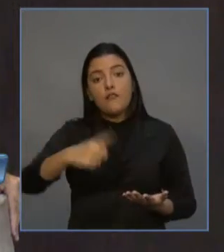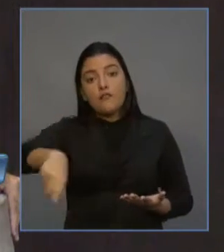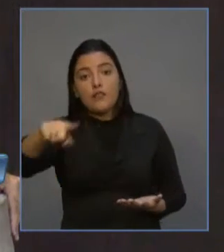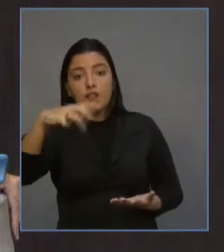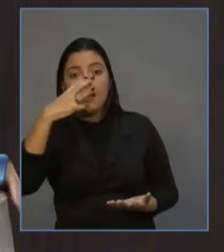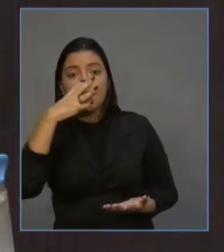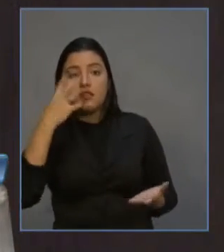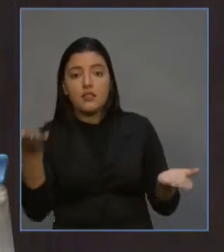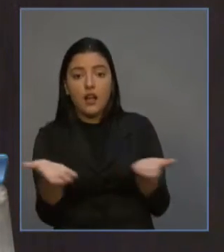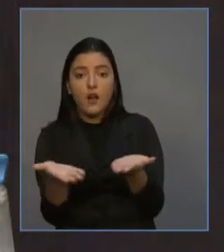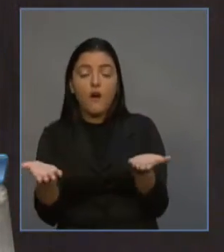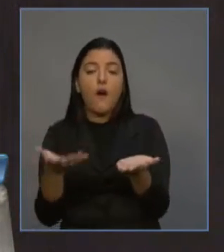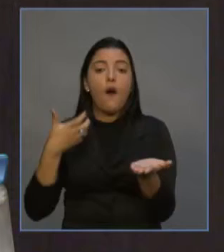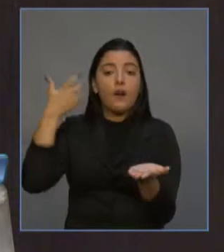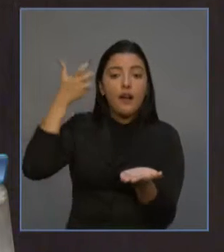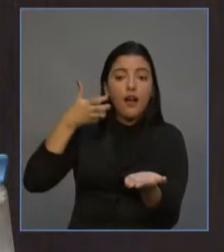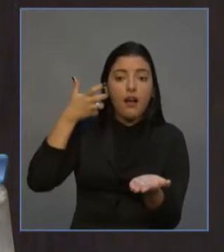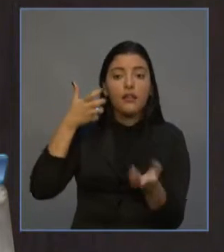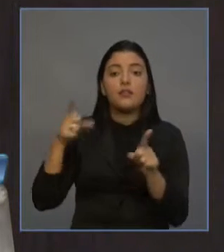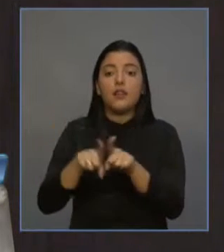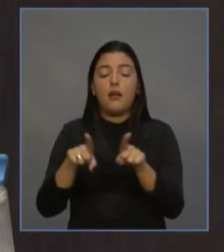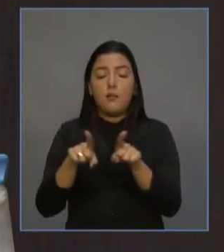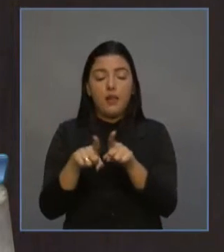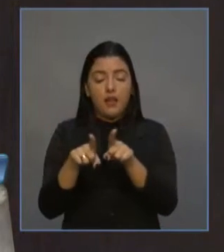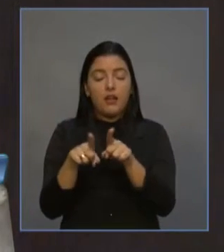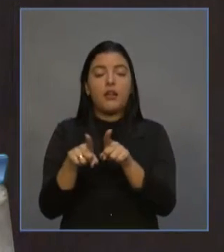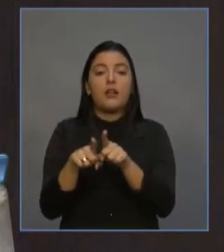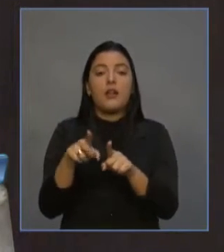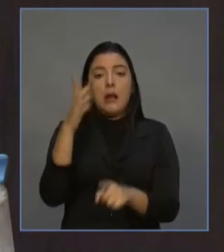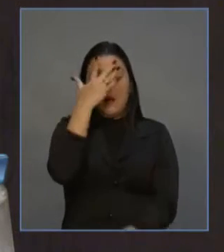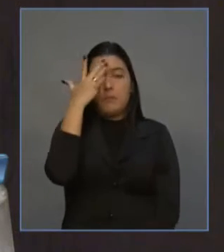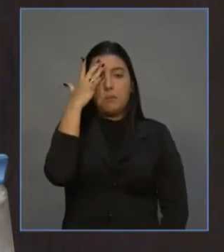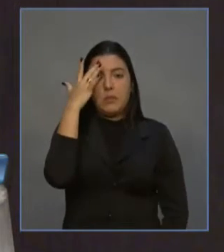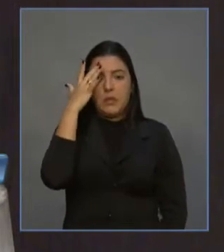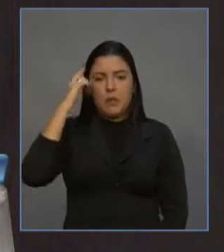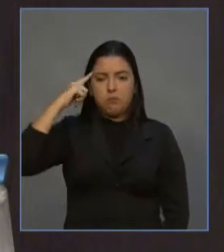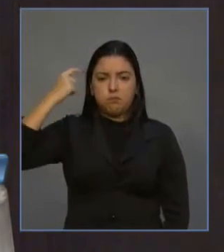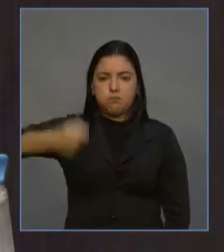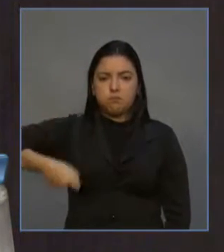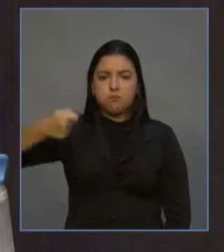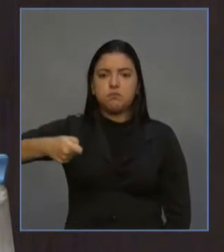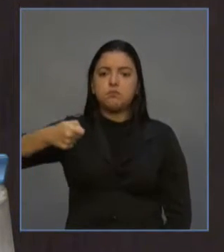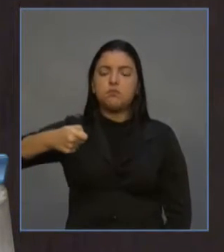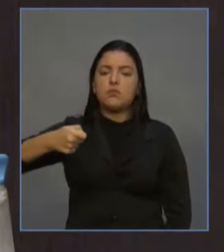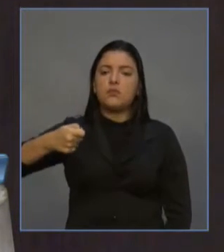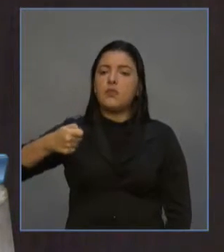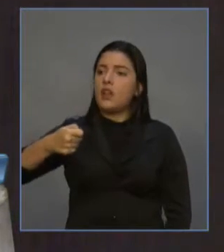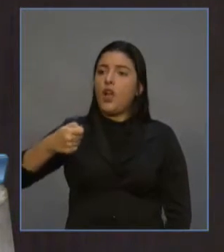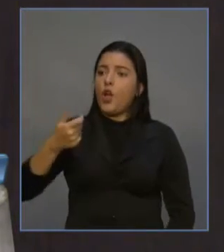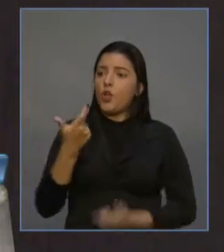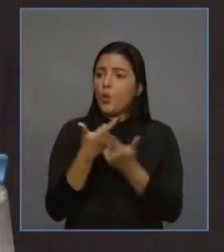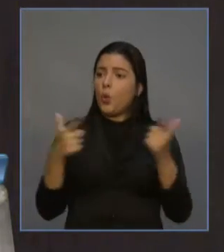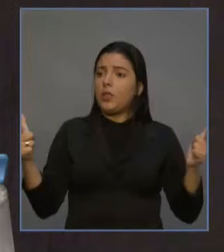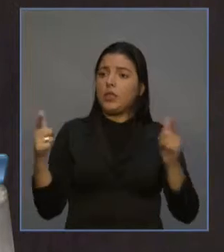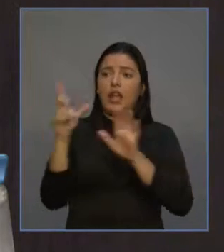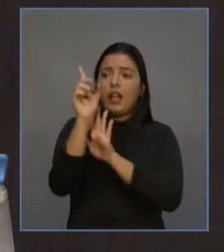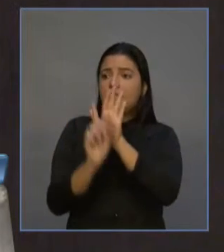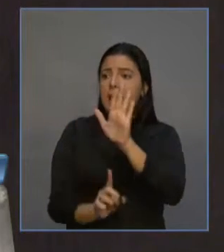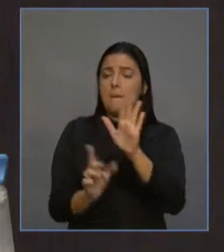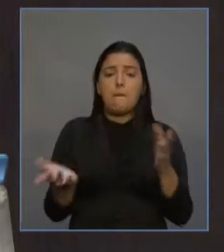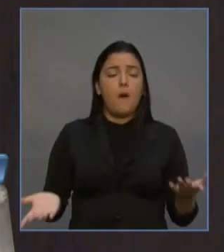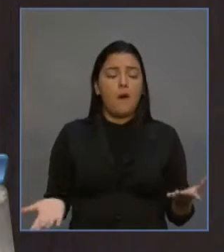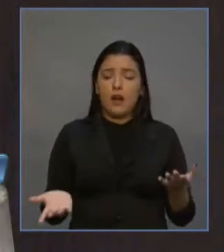ouvindo agora que esse populismo autoritário, antidemocrático,